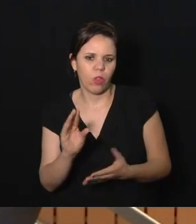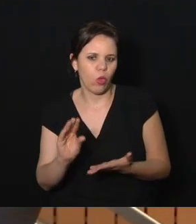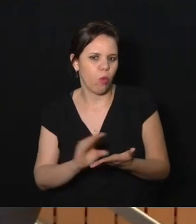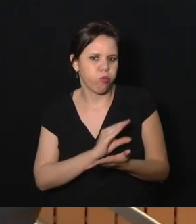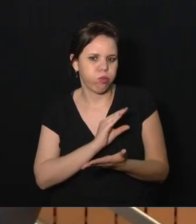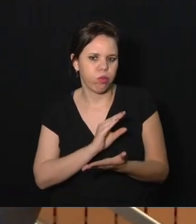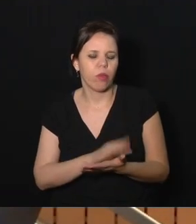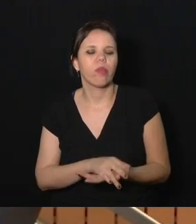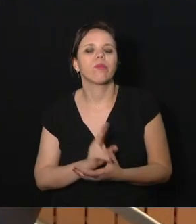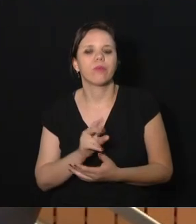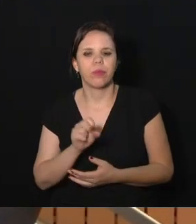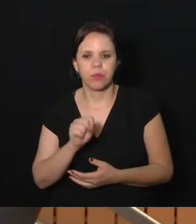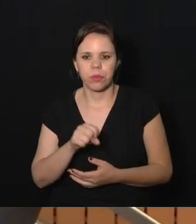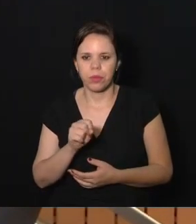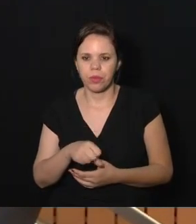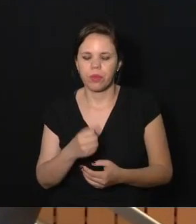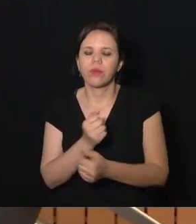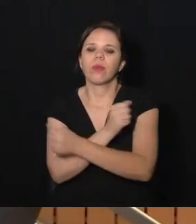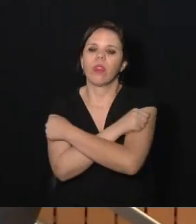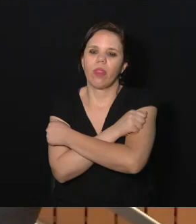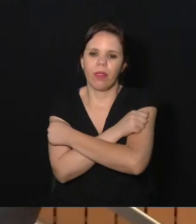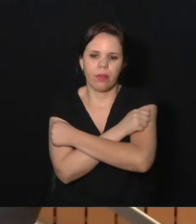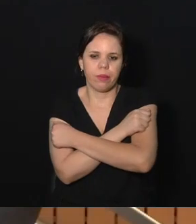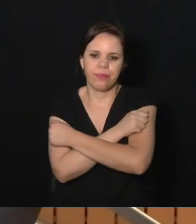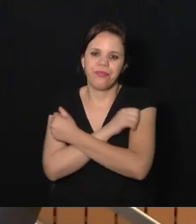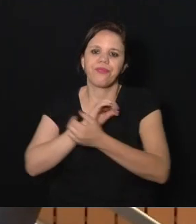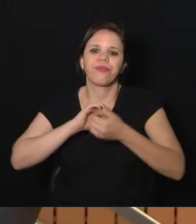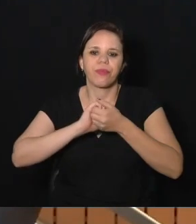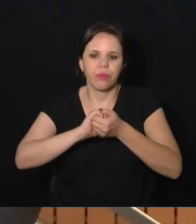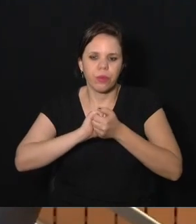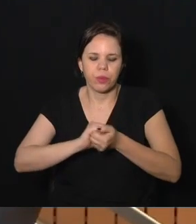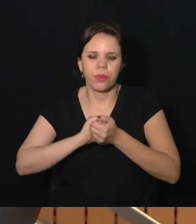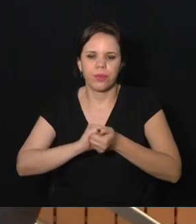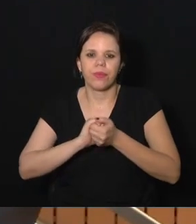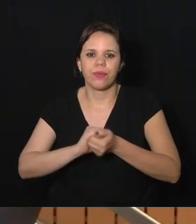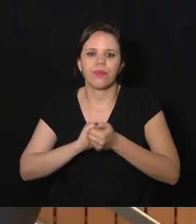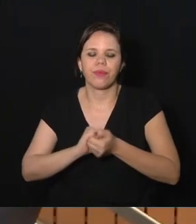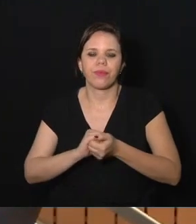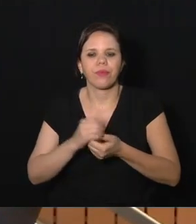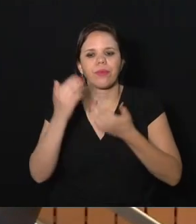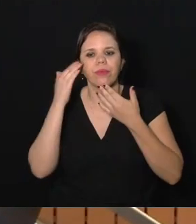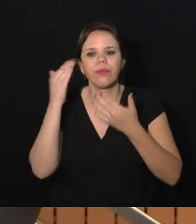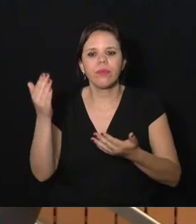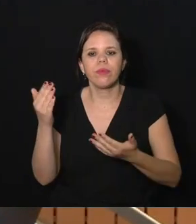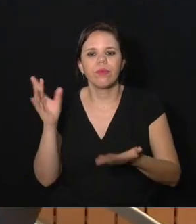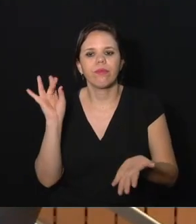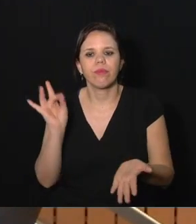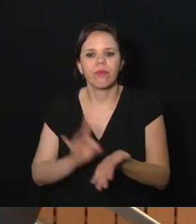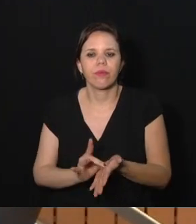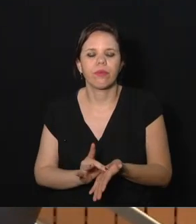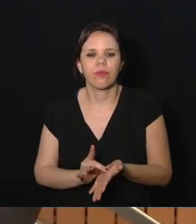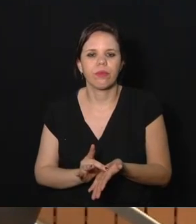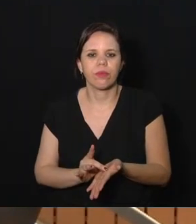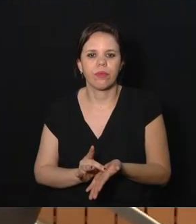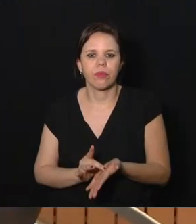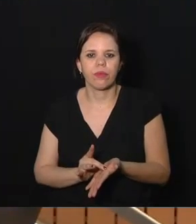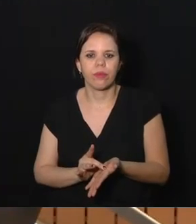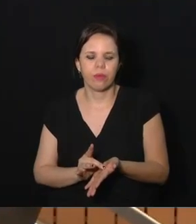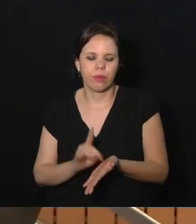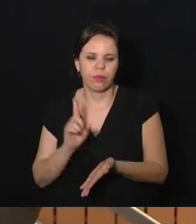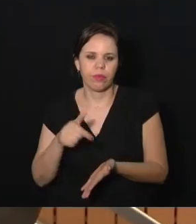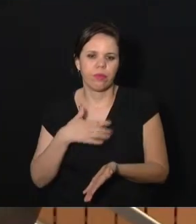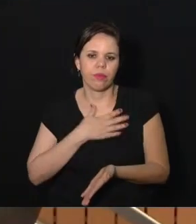gente espera, sim, um abraço, um aperto de mão, um obrigado verdadeiro. Essa é a nossa